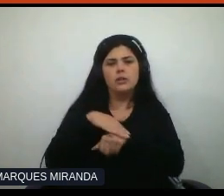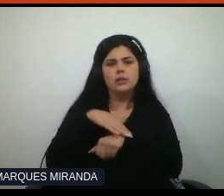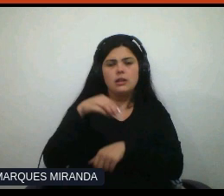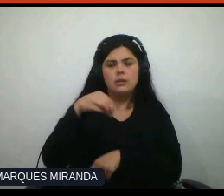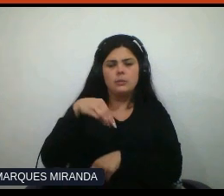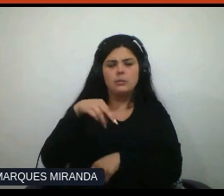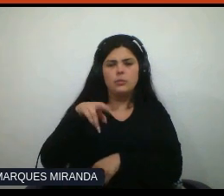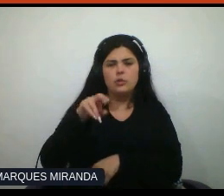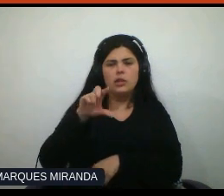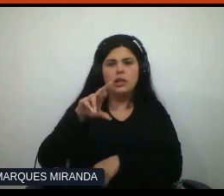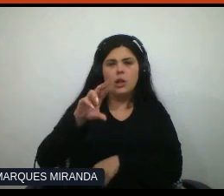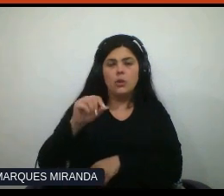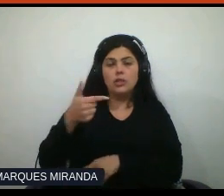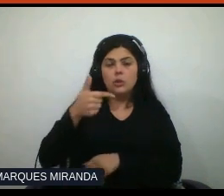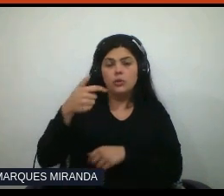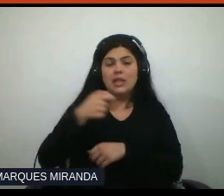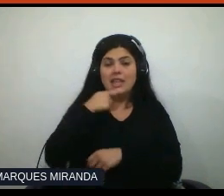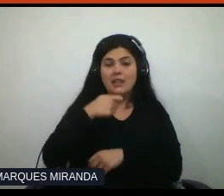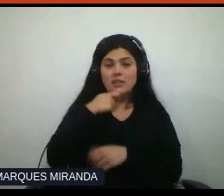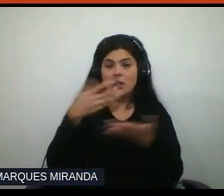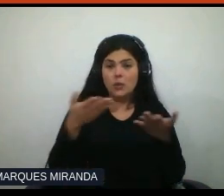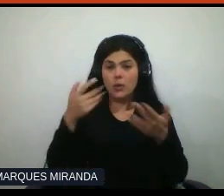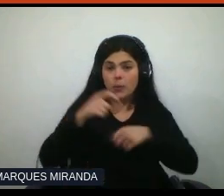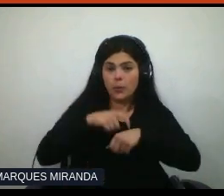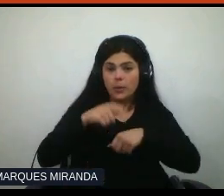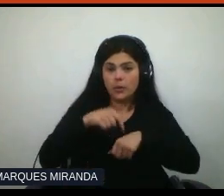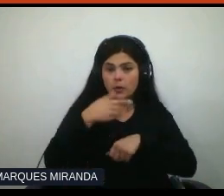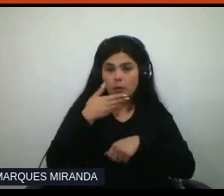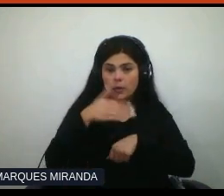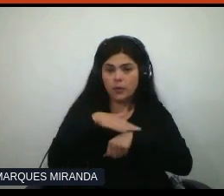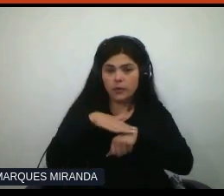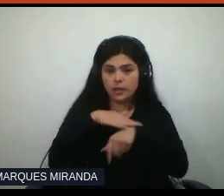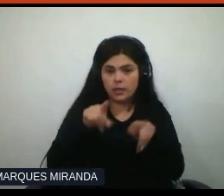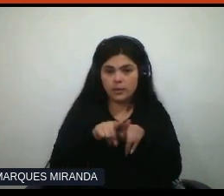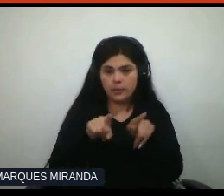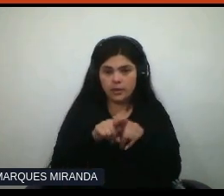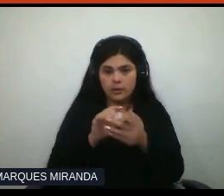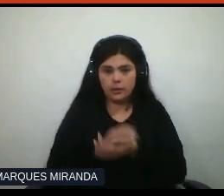uma segunda entrevista, será que é o momento de falar agora?